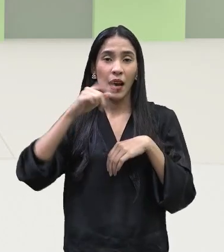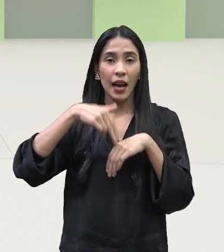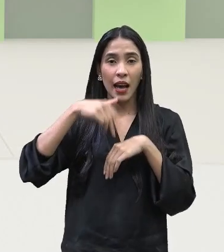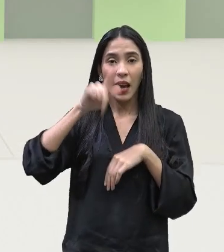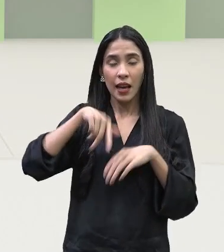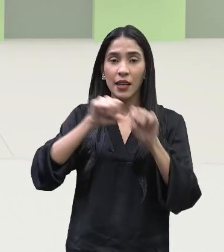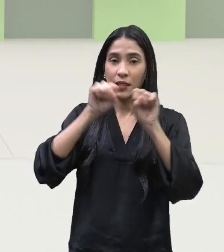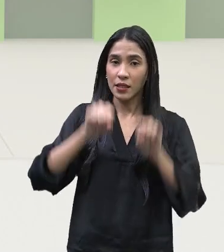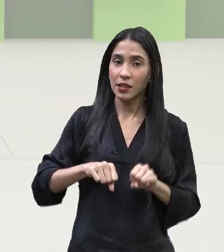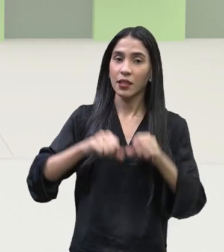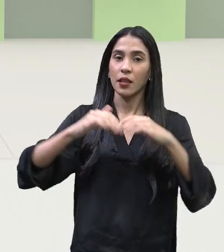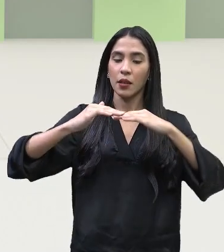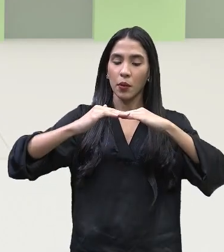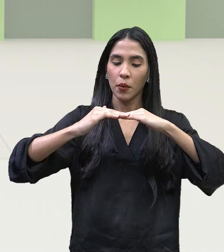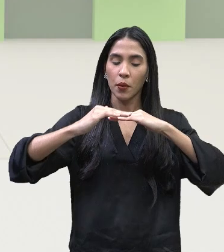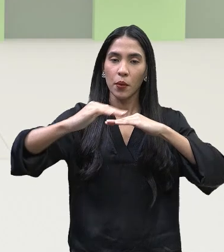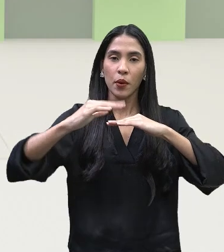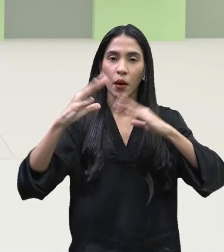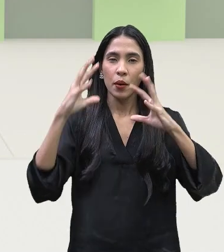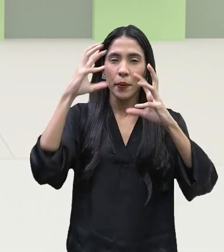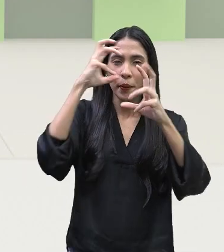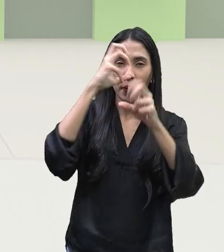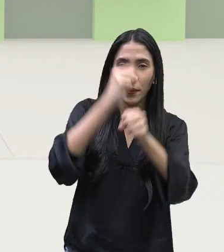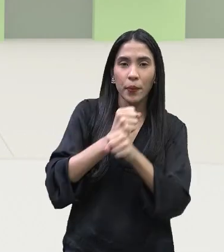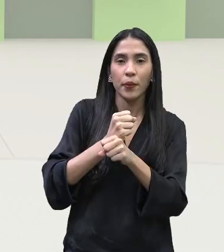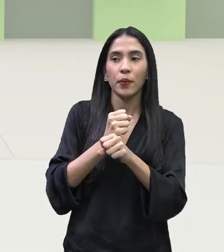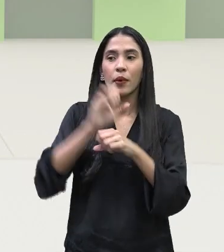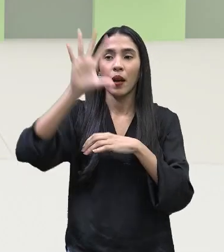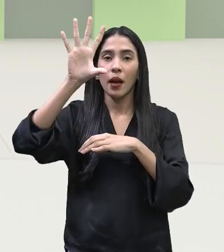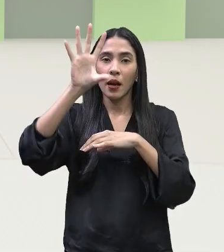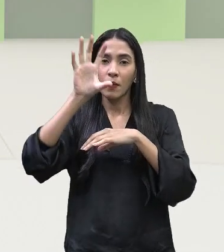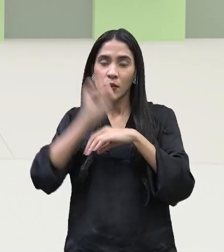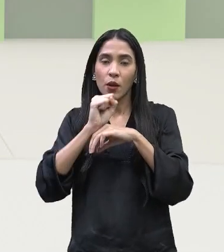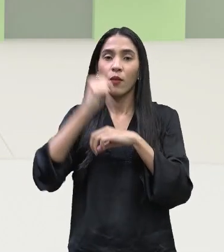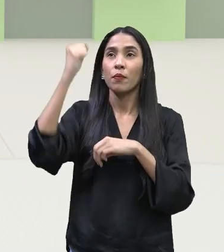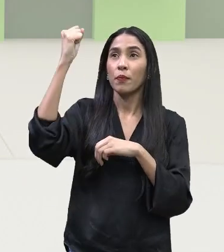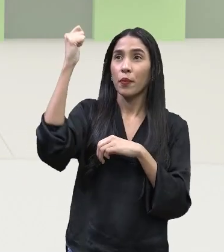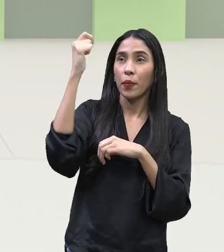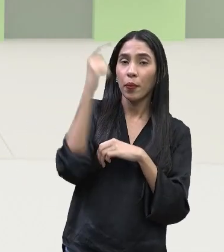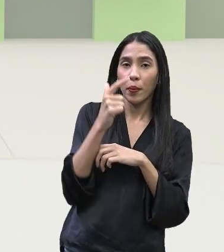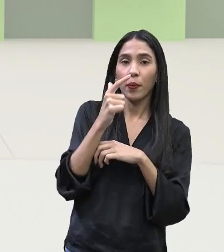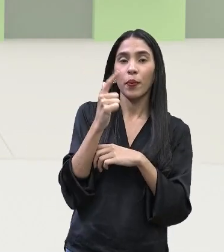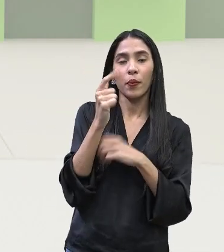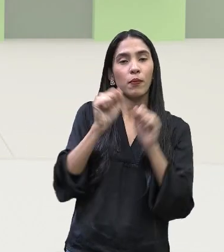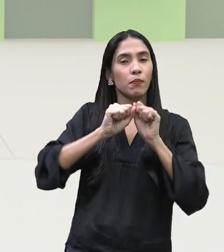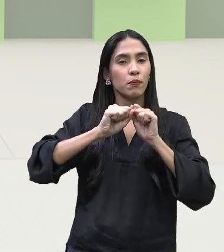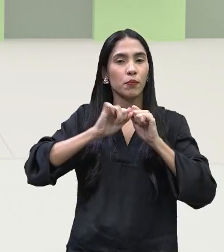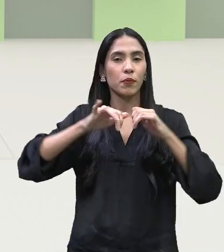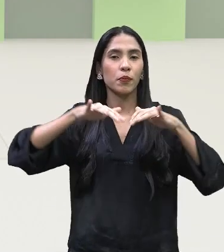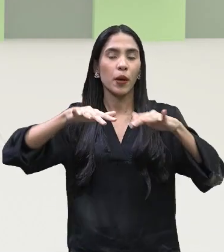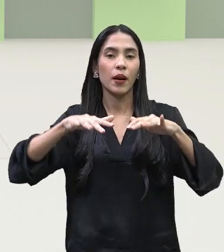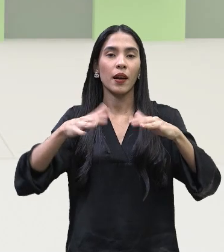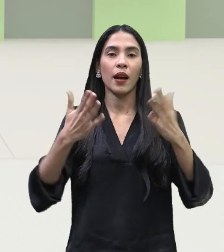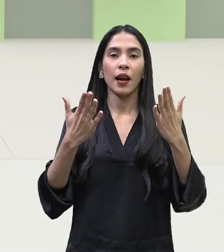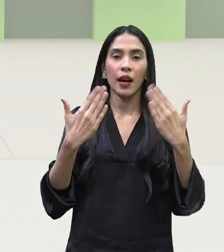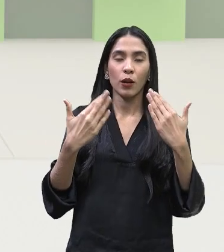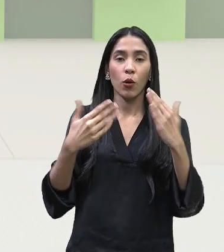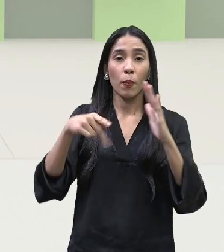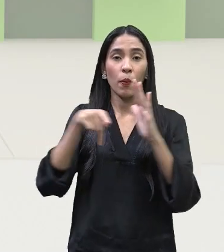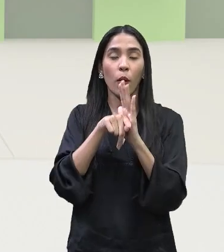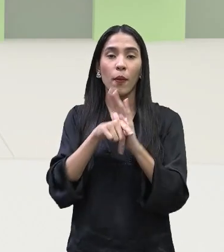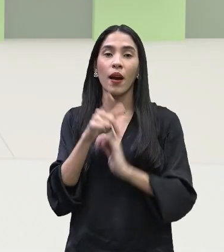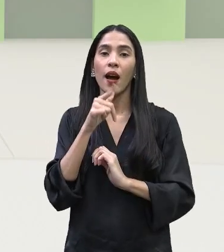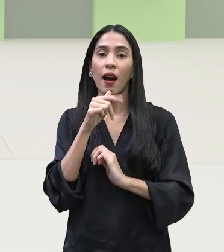sistemas com uma superfície escura que absorvem a luz solar e transmitem o calor para a